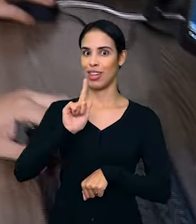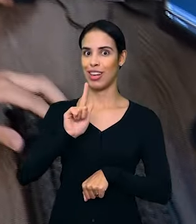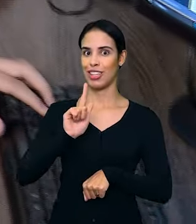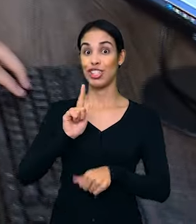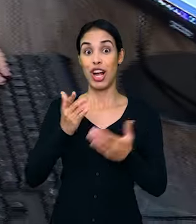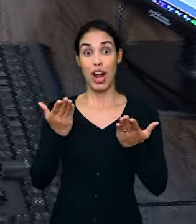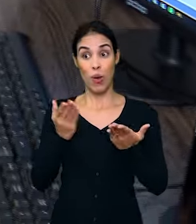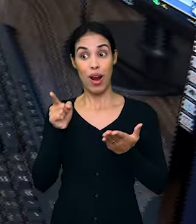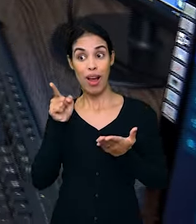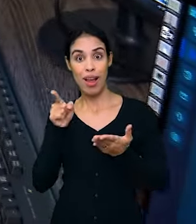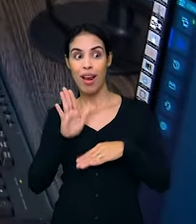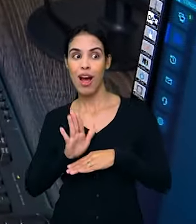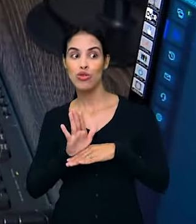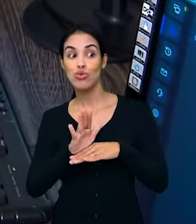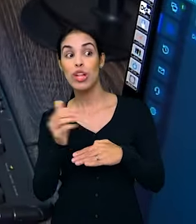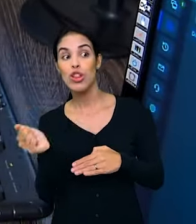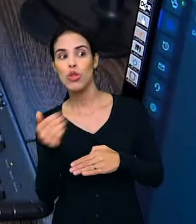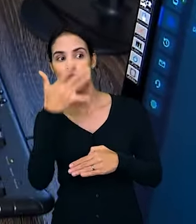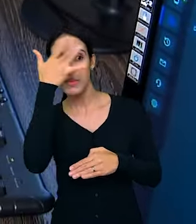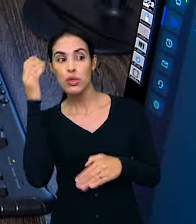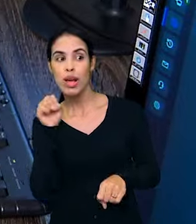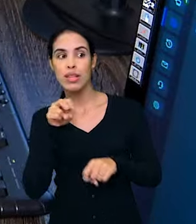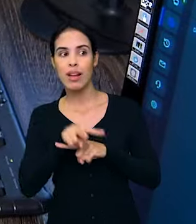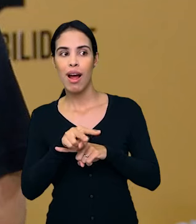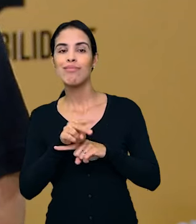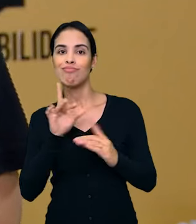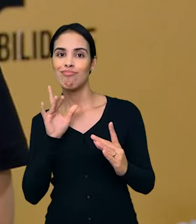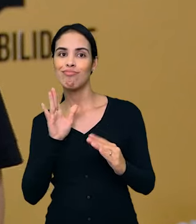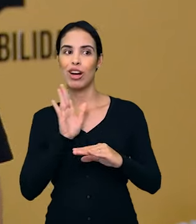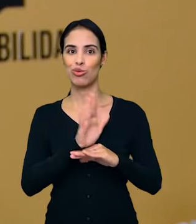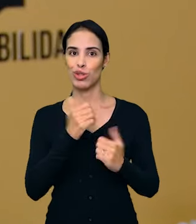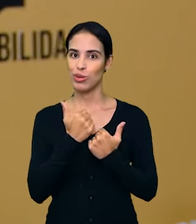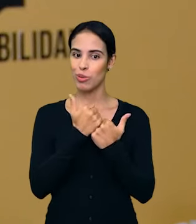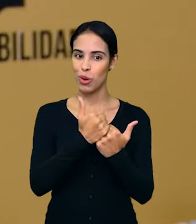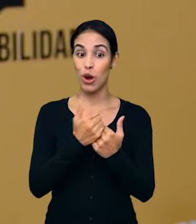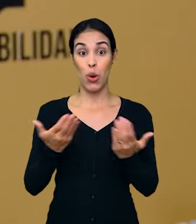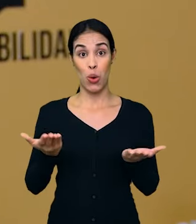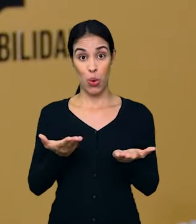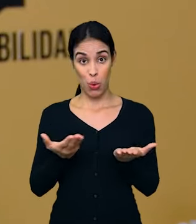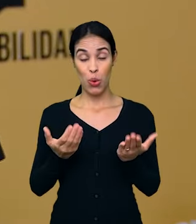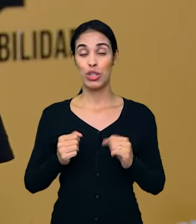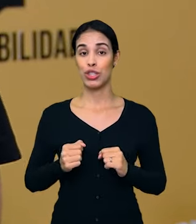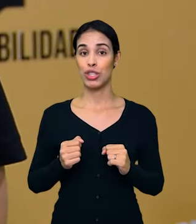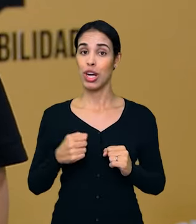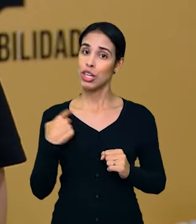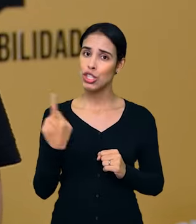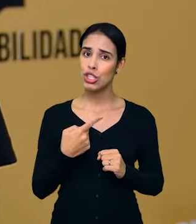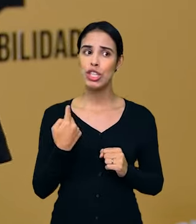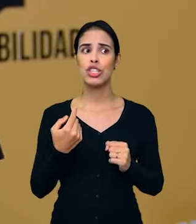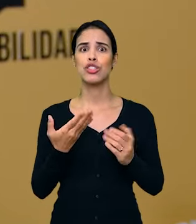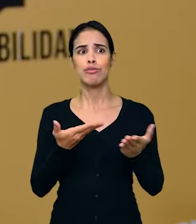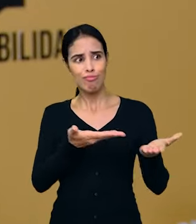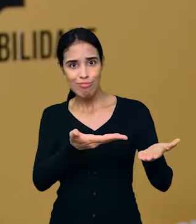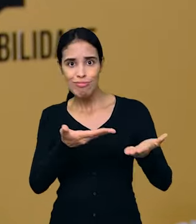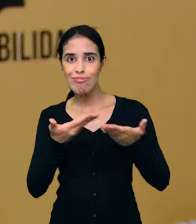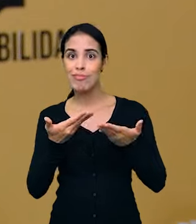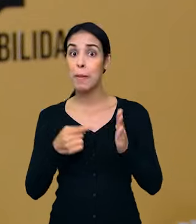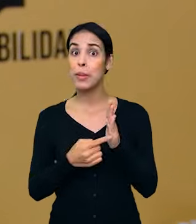gerência, Técio busca abrir portas para novos talentos. Temos uma característica hoje de dar essa